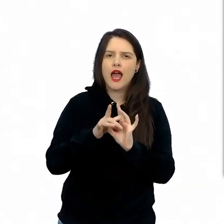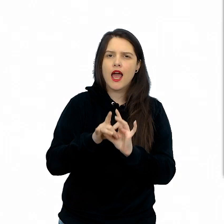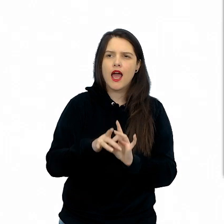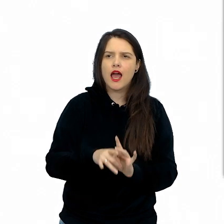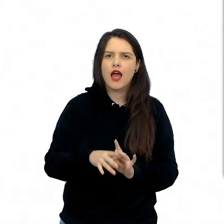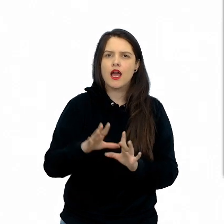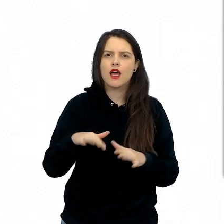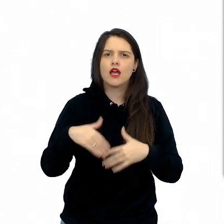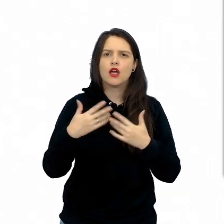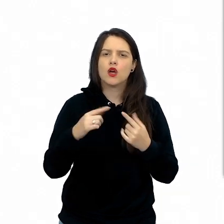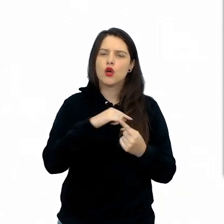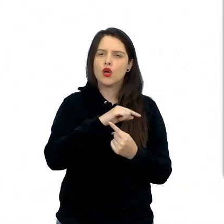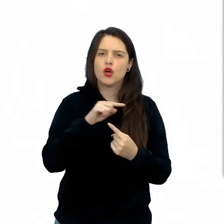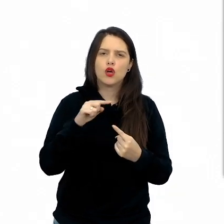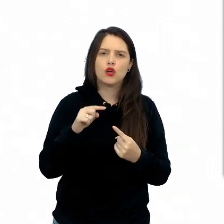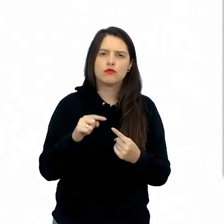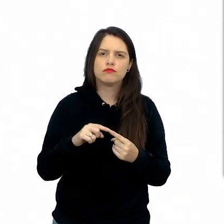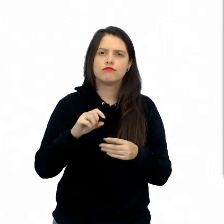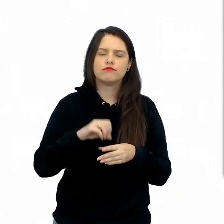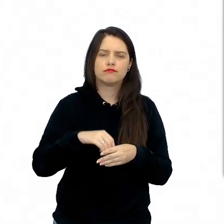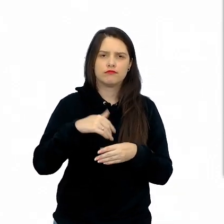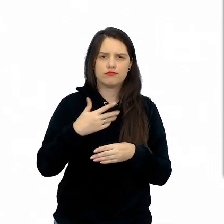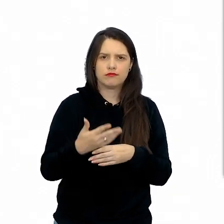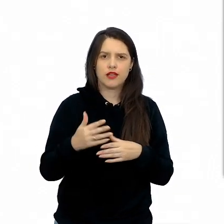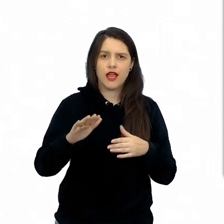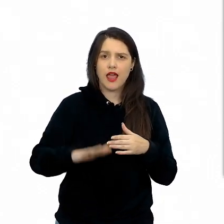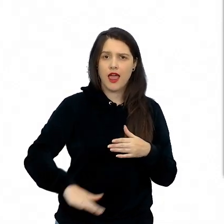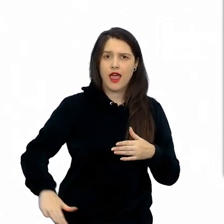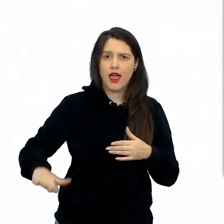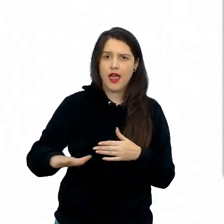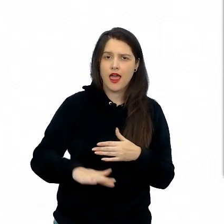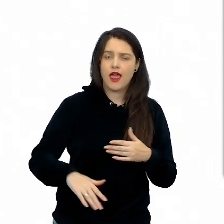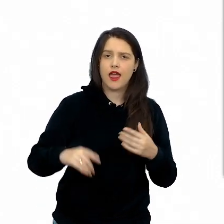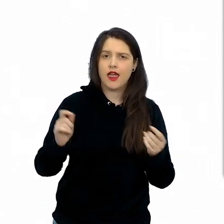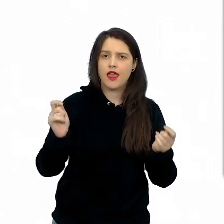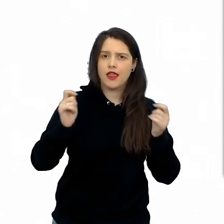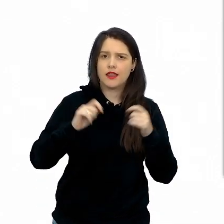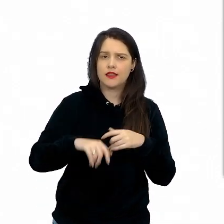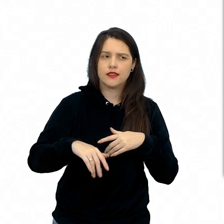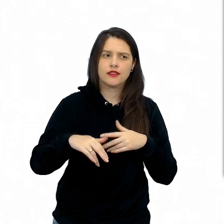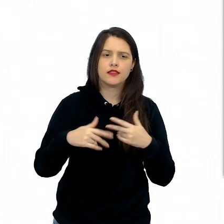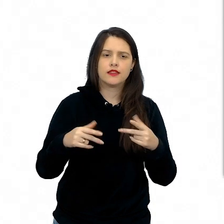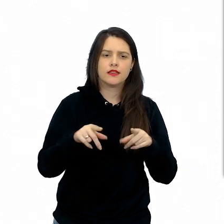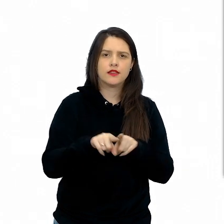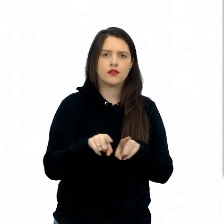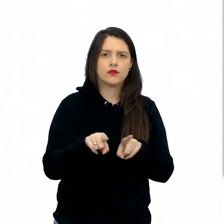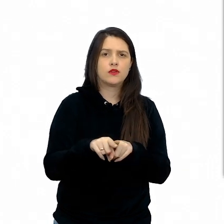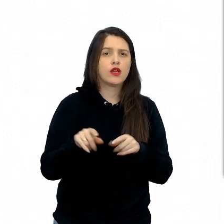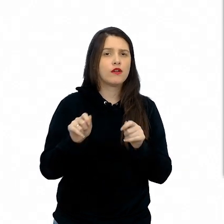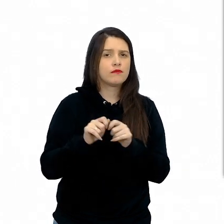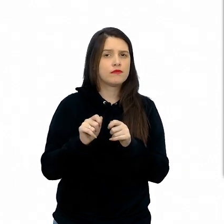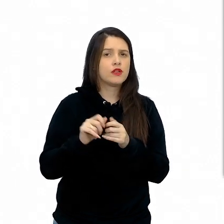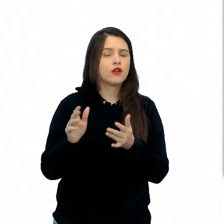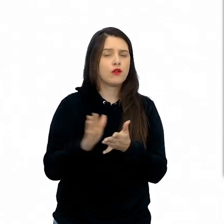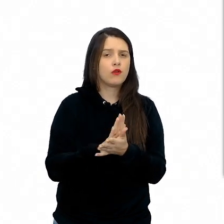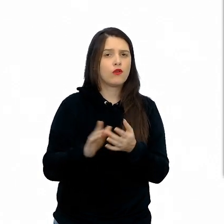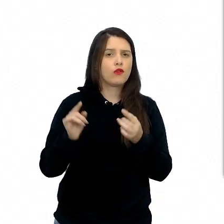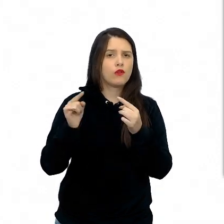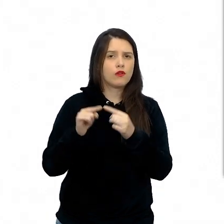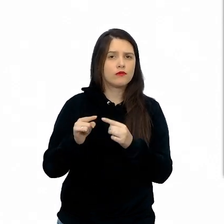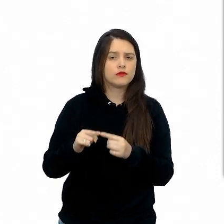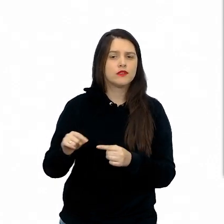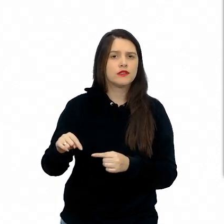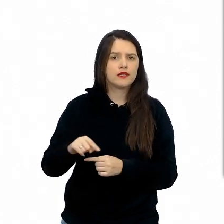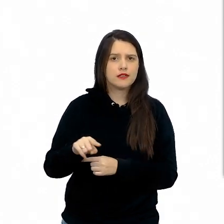perímetro a uma medida de comprimento e a área a uma medida de superfície, além de fazer algumas relações entre